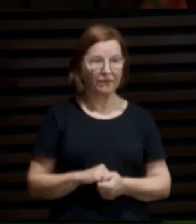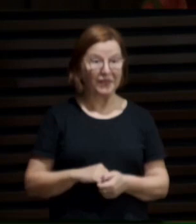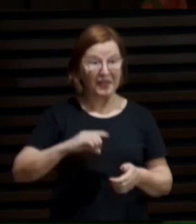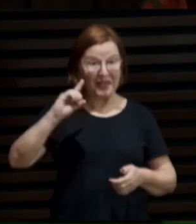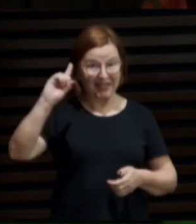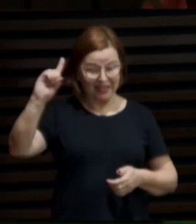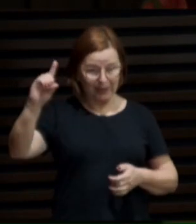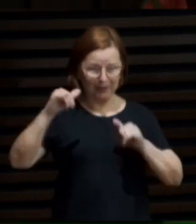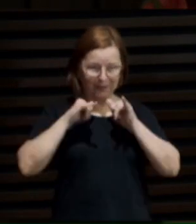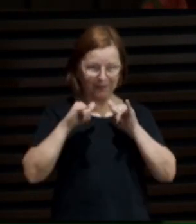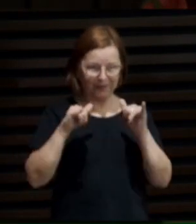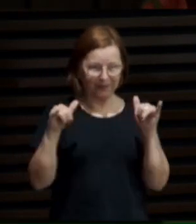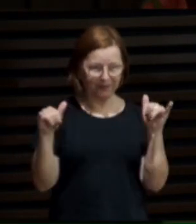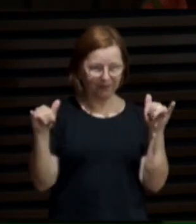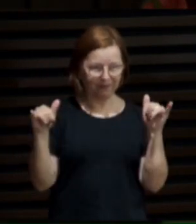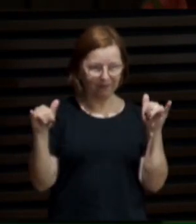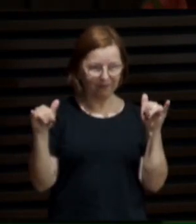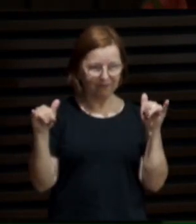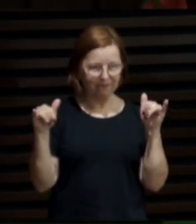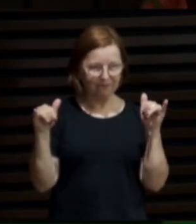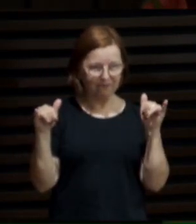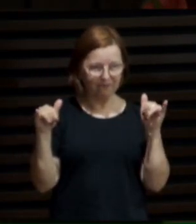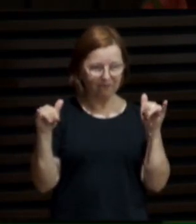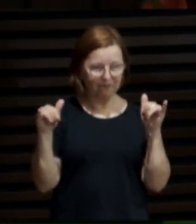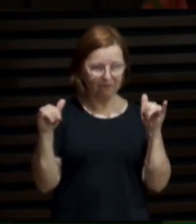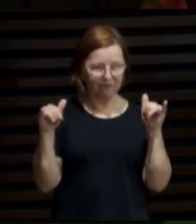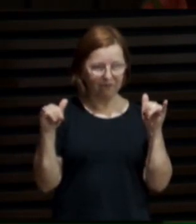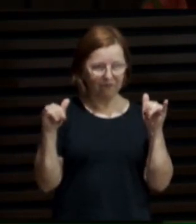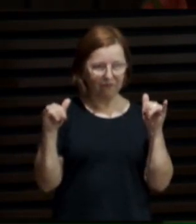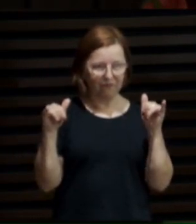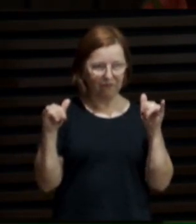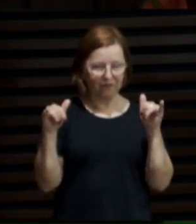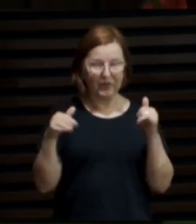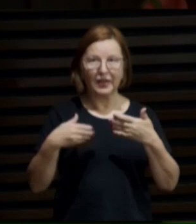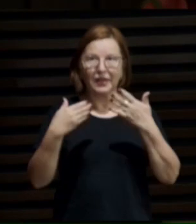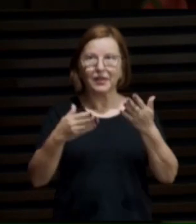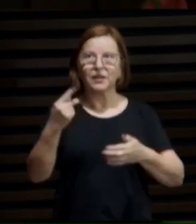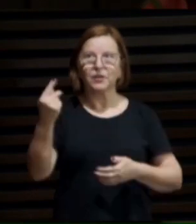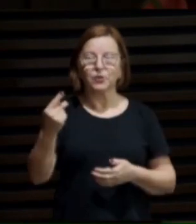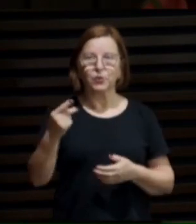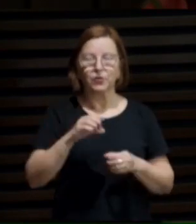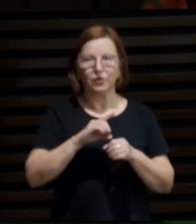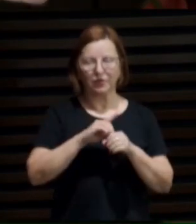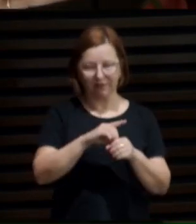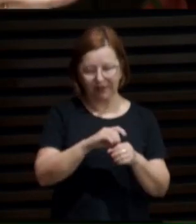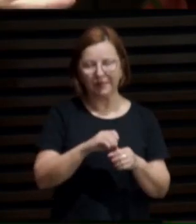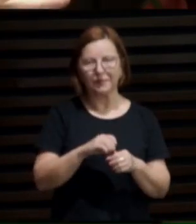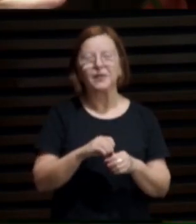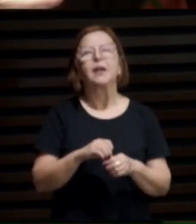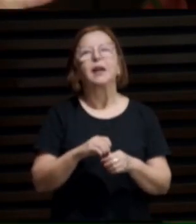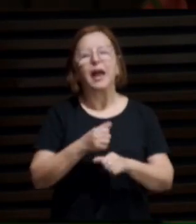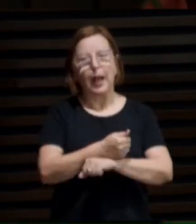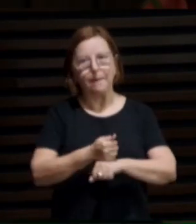Deus está dizendo que ao entregar a sua oferta, ele estaria obedecendo a